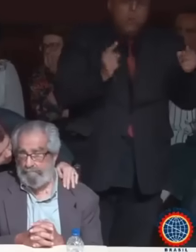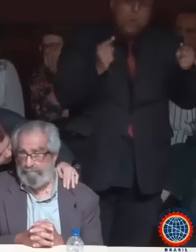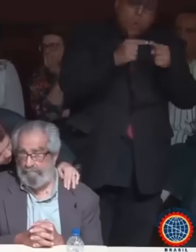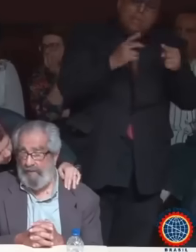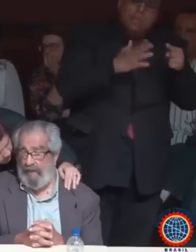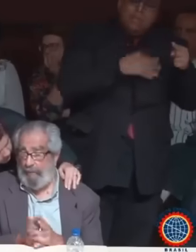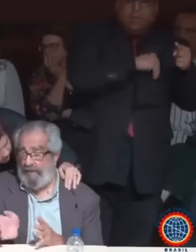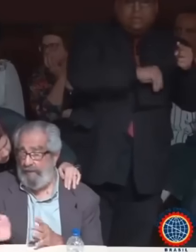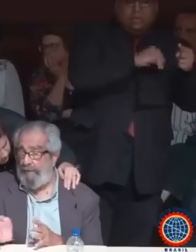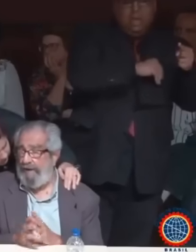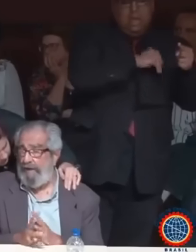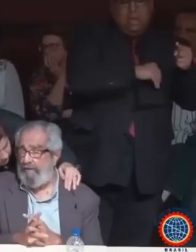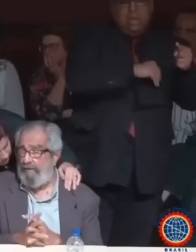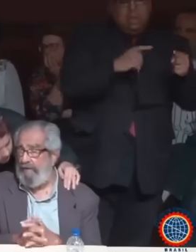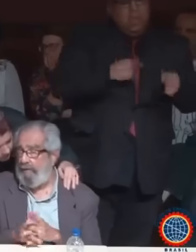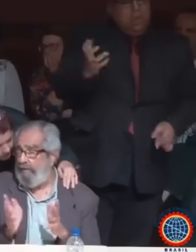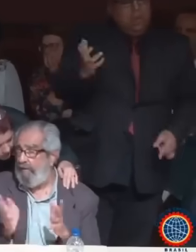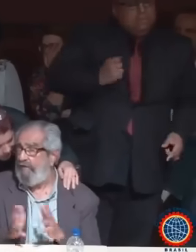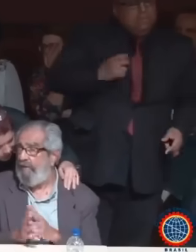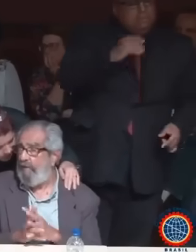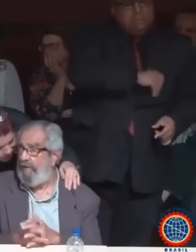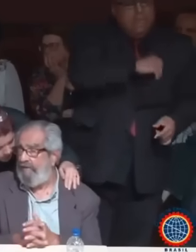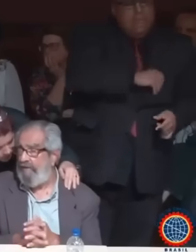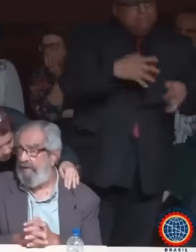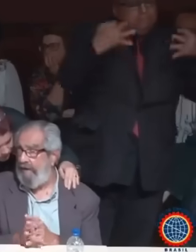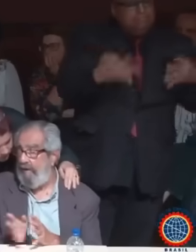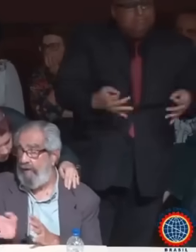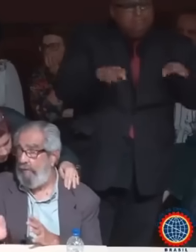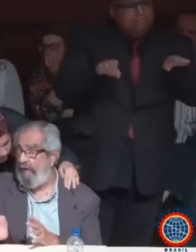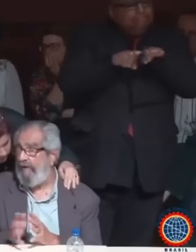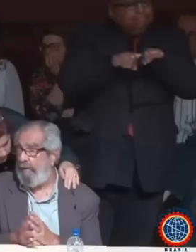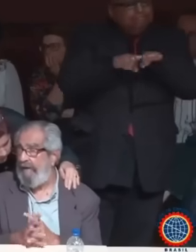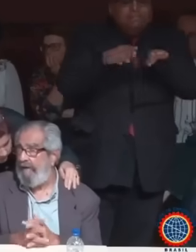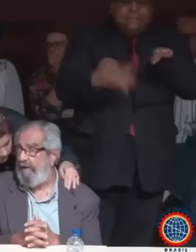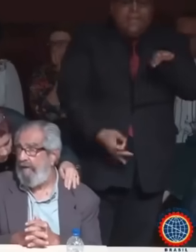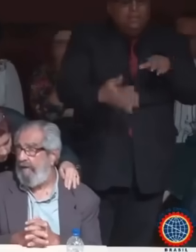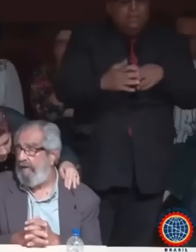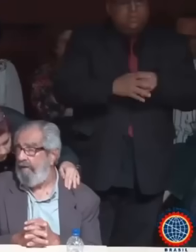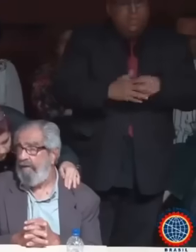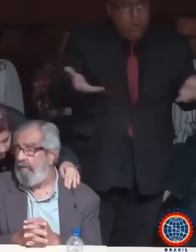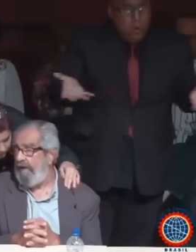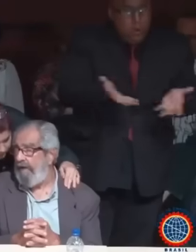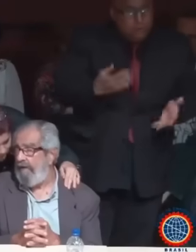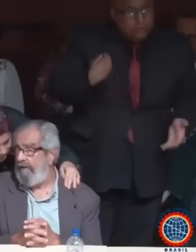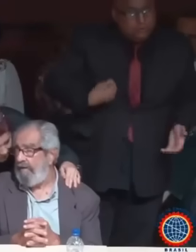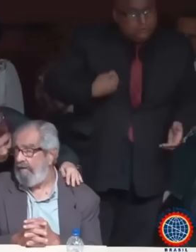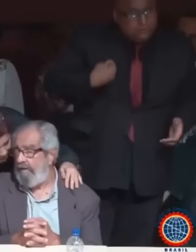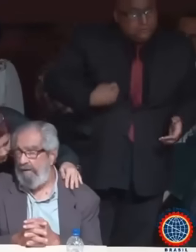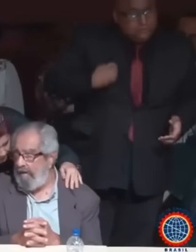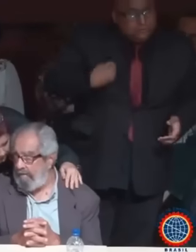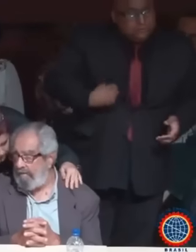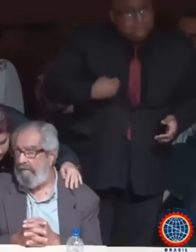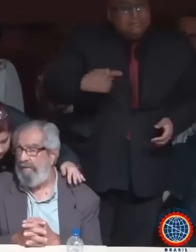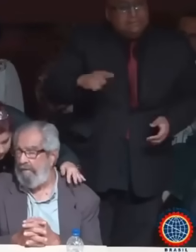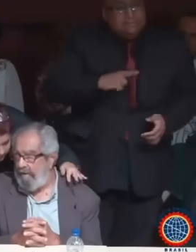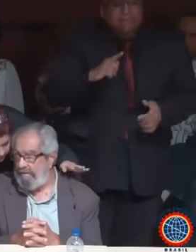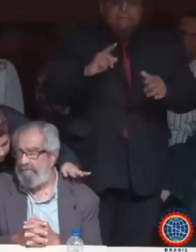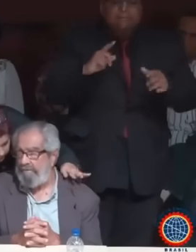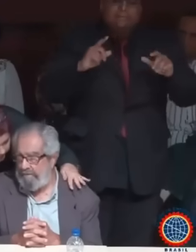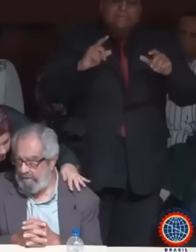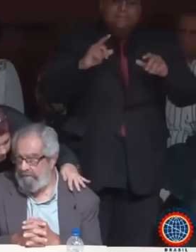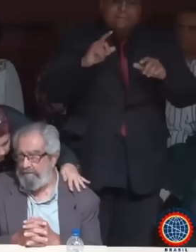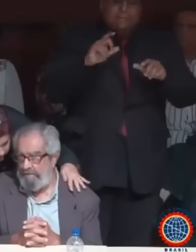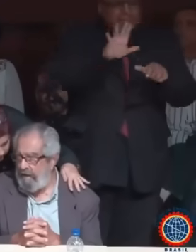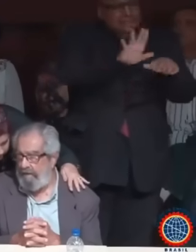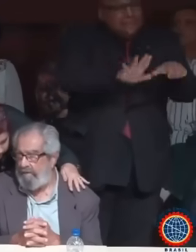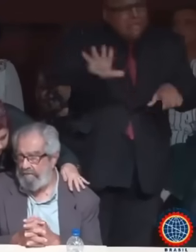salário, com o que eu recebi. Então, nós estamos vivendo um momento em que houve uma capitulação da imprensa,